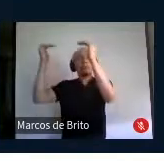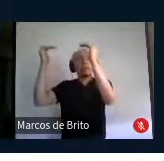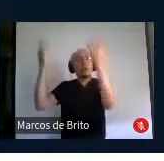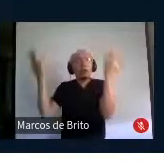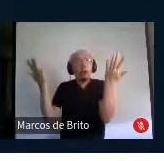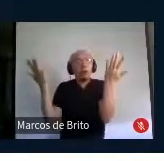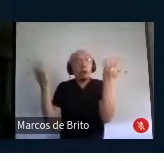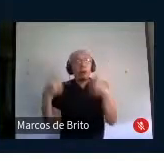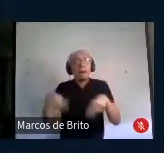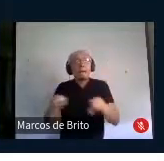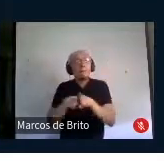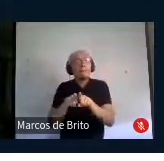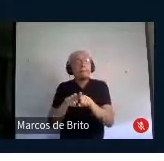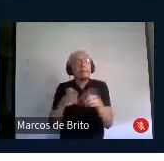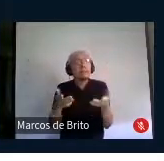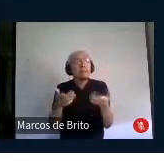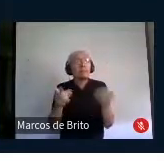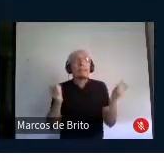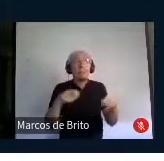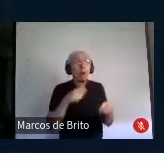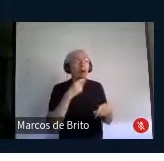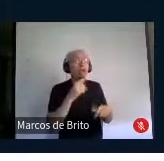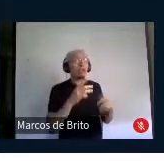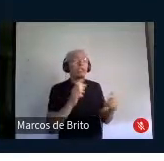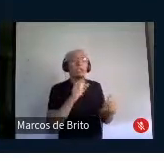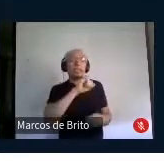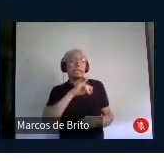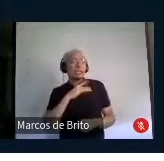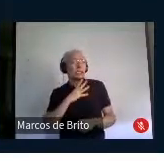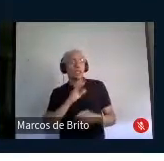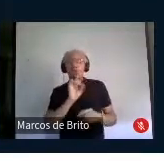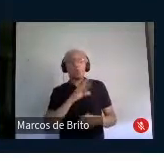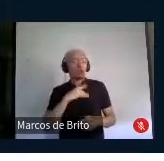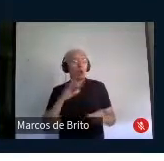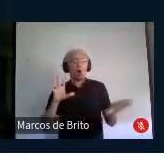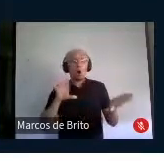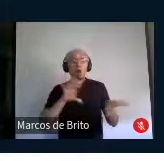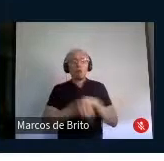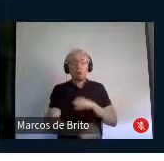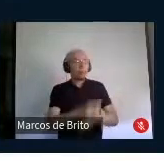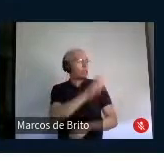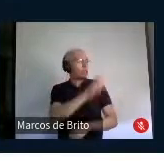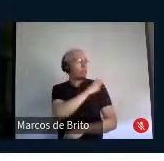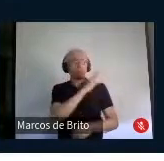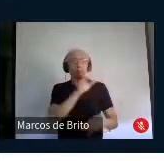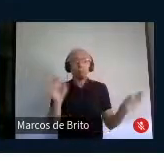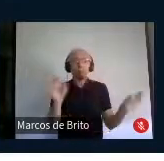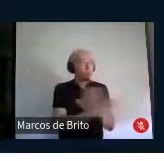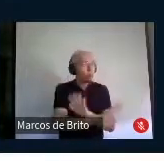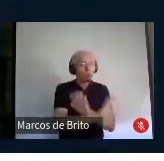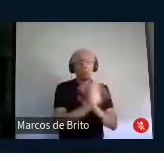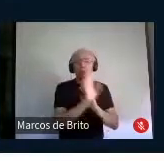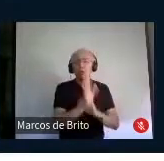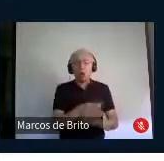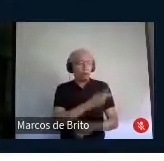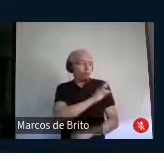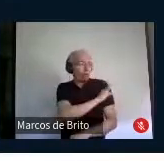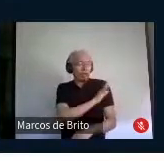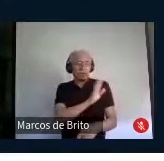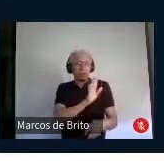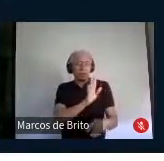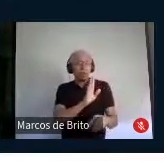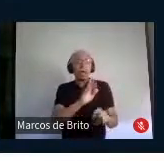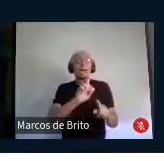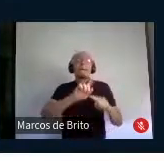nós também temos a permissão para atuação de profissionais com formação em nível médio, mais curso de